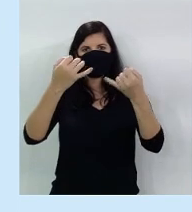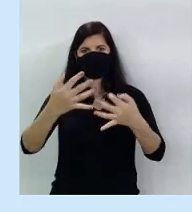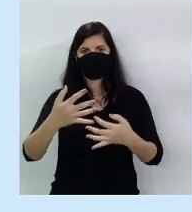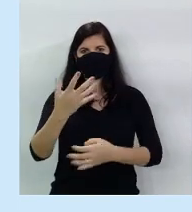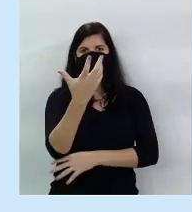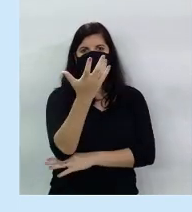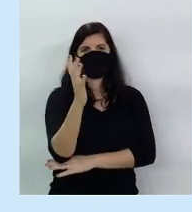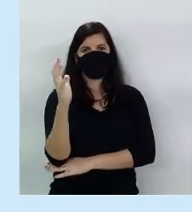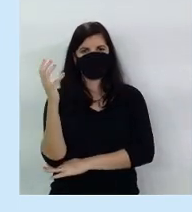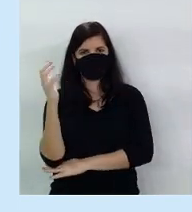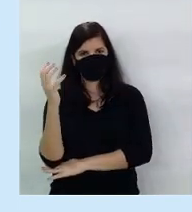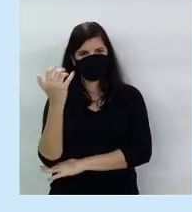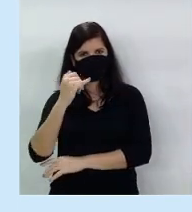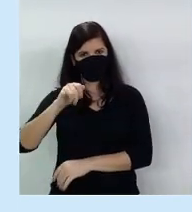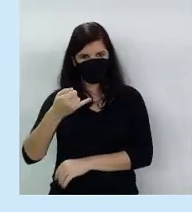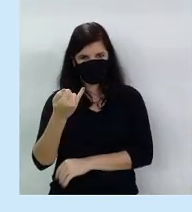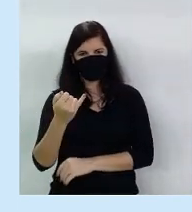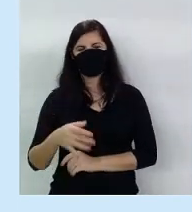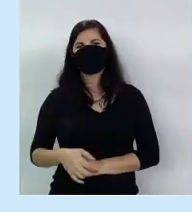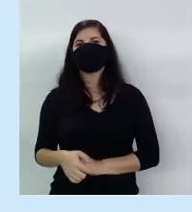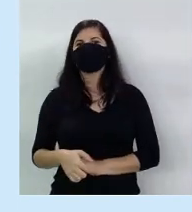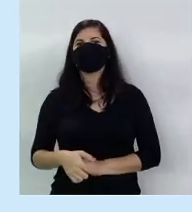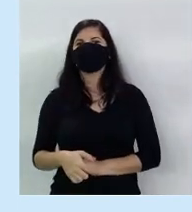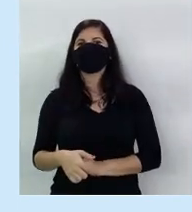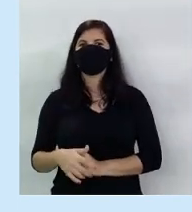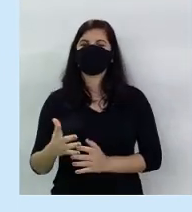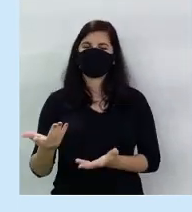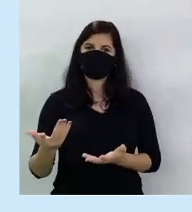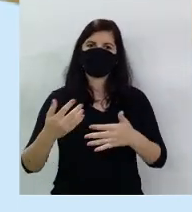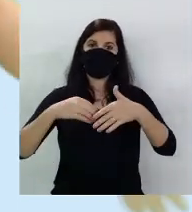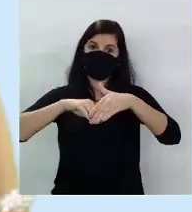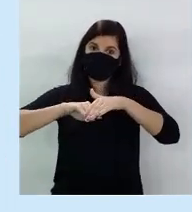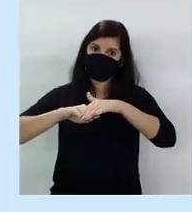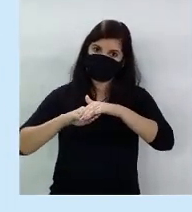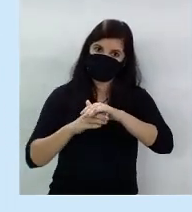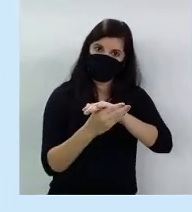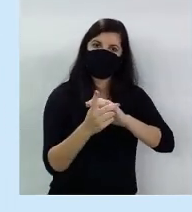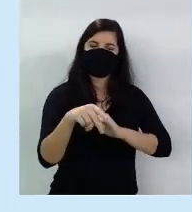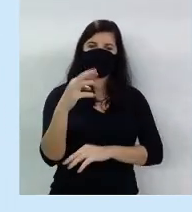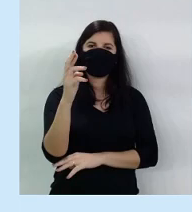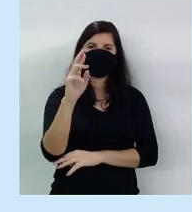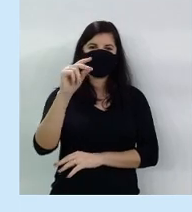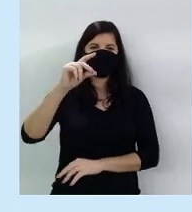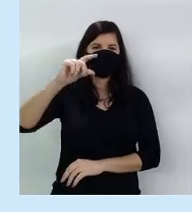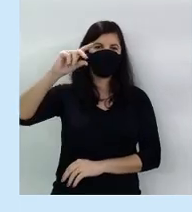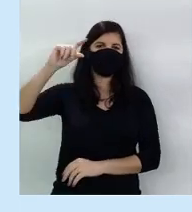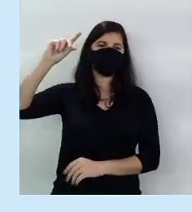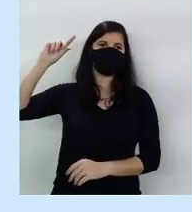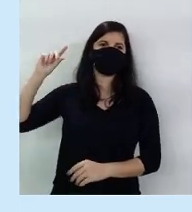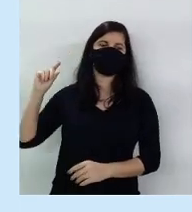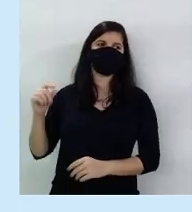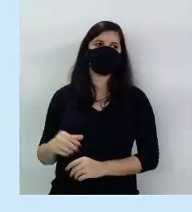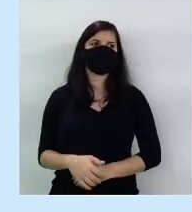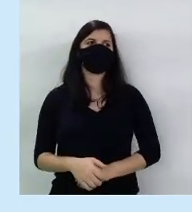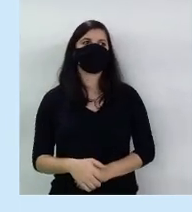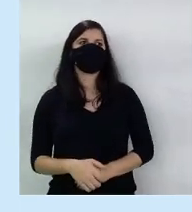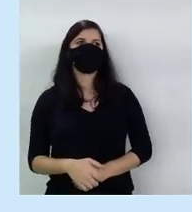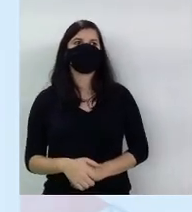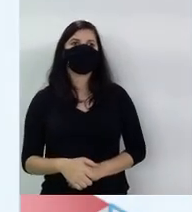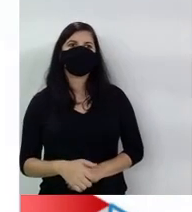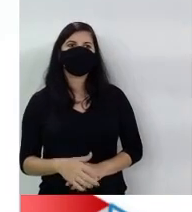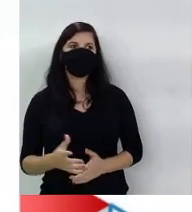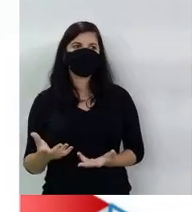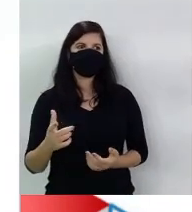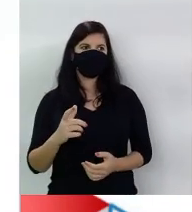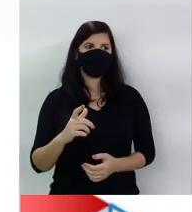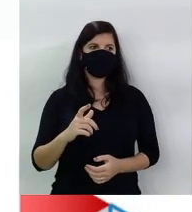nós aqui falamos várias vezes, é uma tradição religiosa muito antiga. Olhando para a tela ainda,